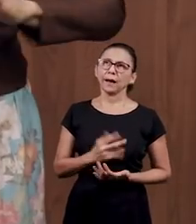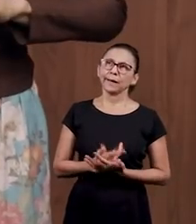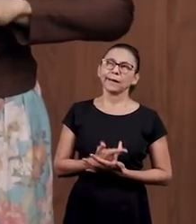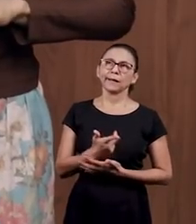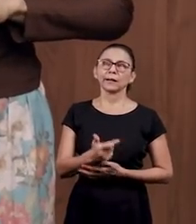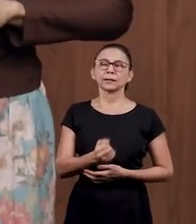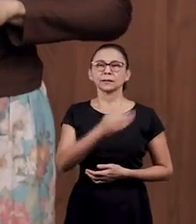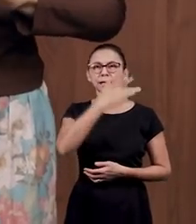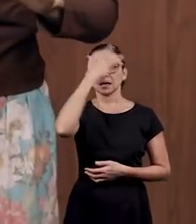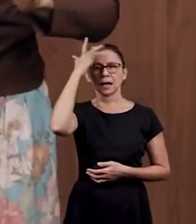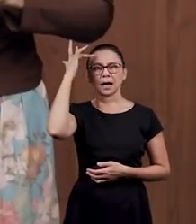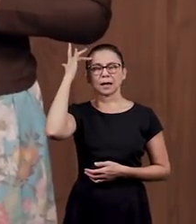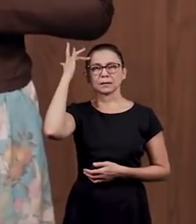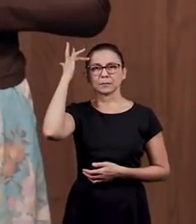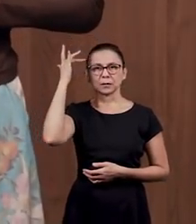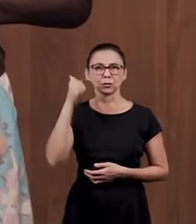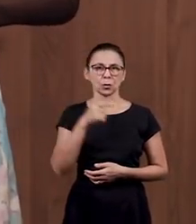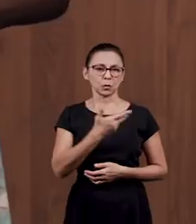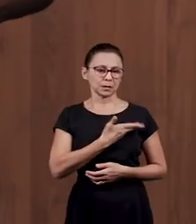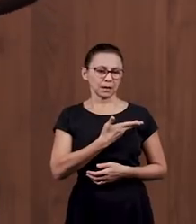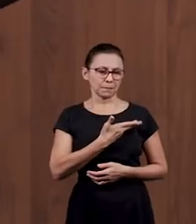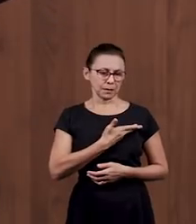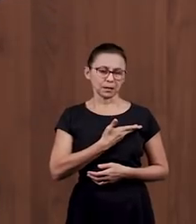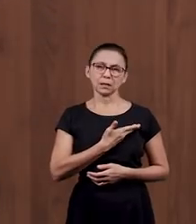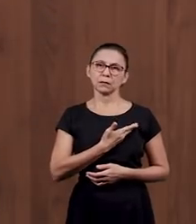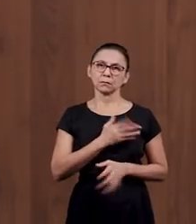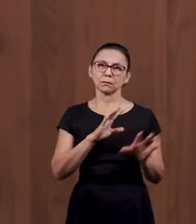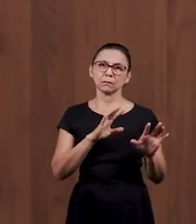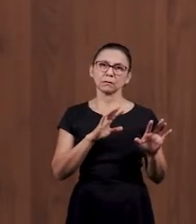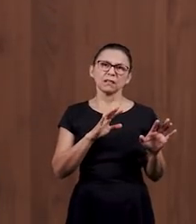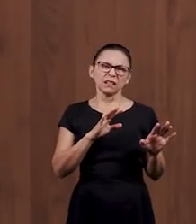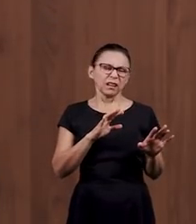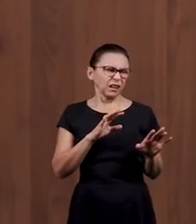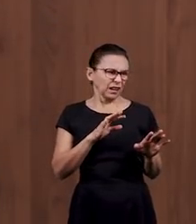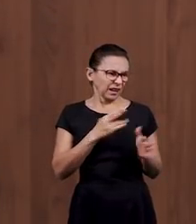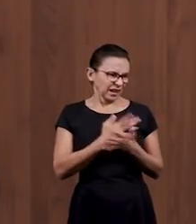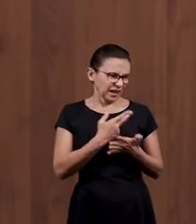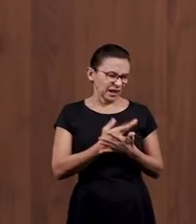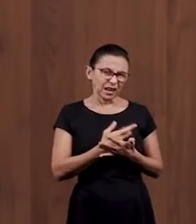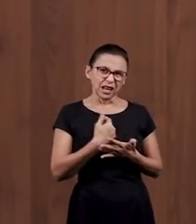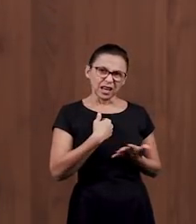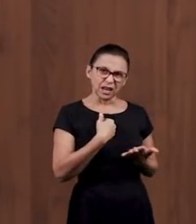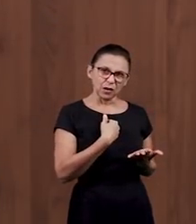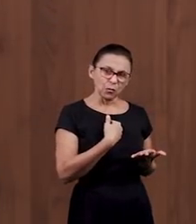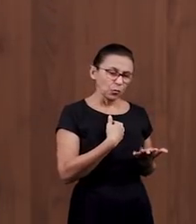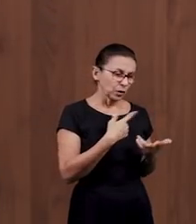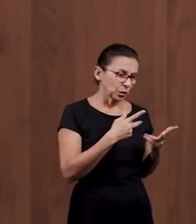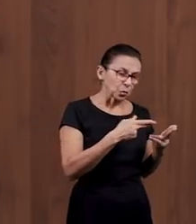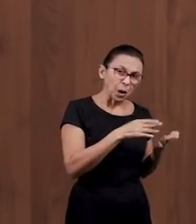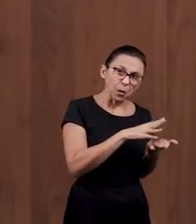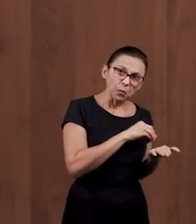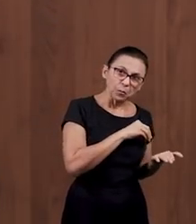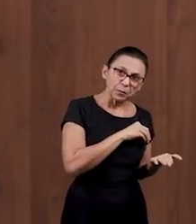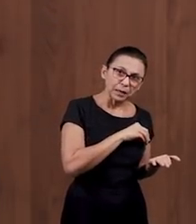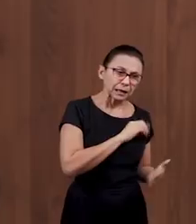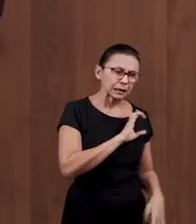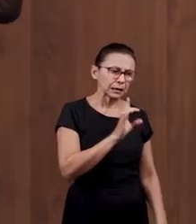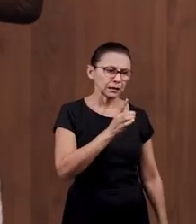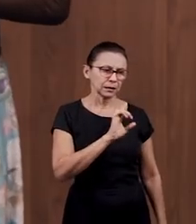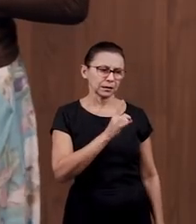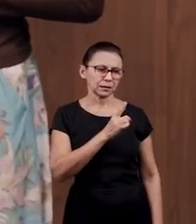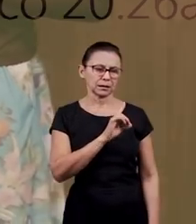nosso redor estão fazendo as coisas erradas que nós vamos fazer. Não, não vamos fazer. A palavra